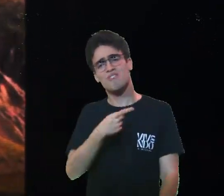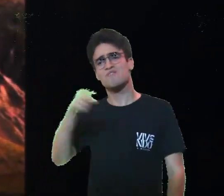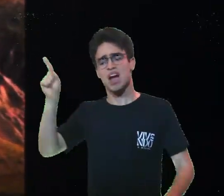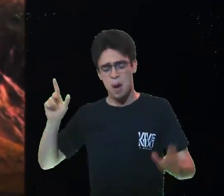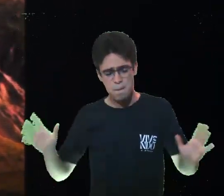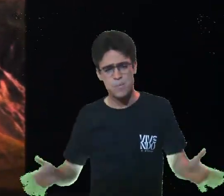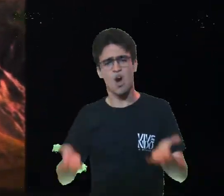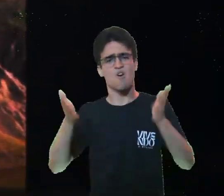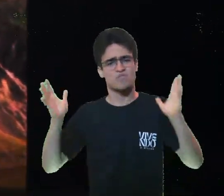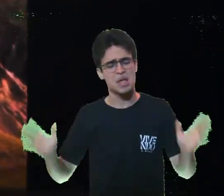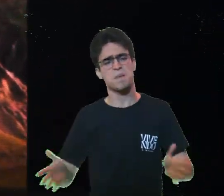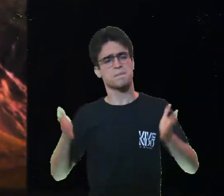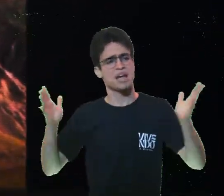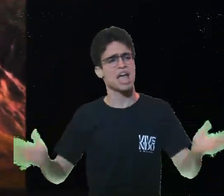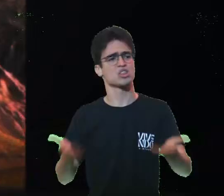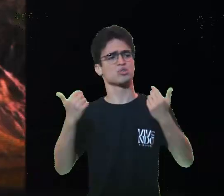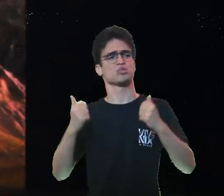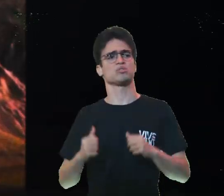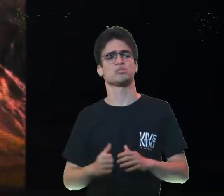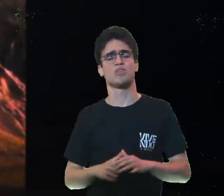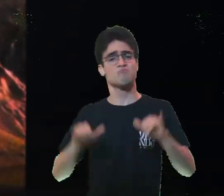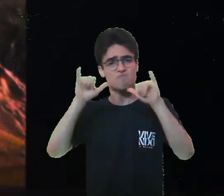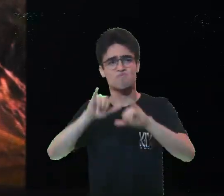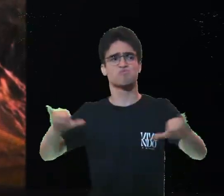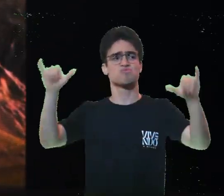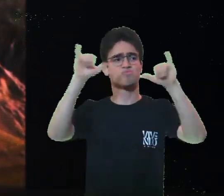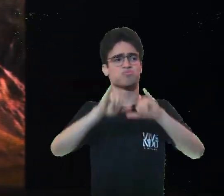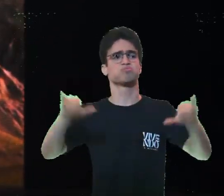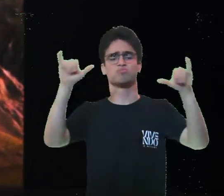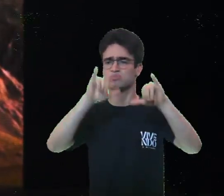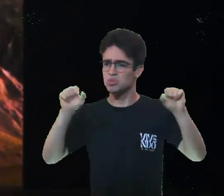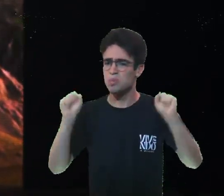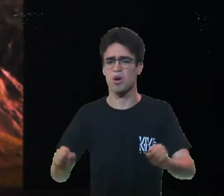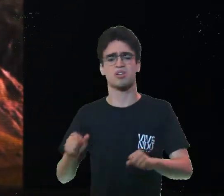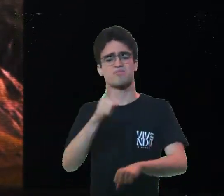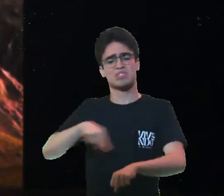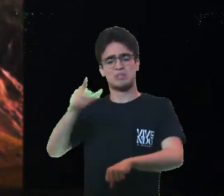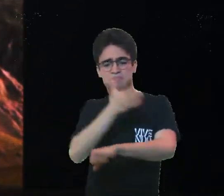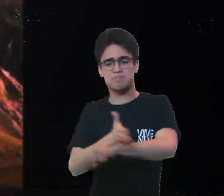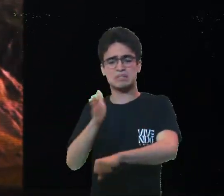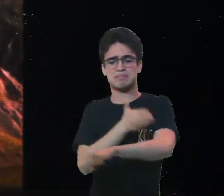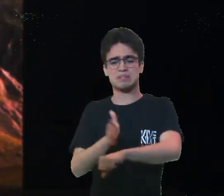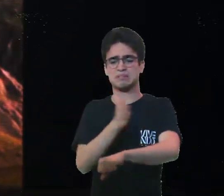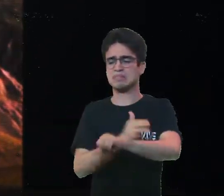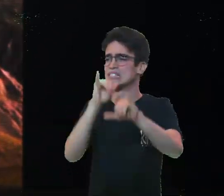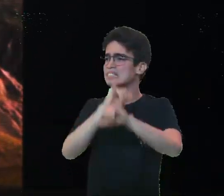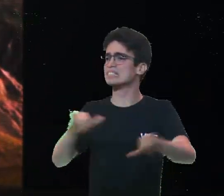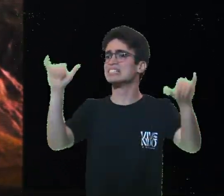Movimente-se. Proclame, seja prático no cristianismo que você conhece,